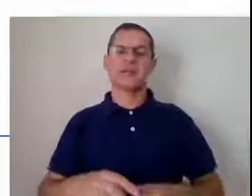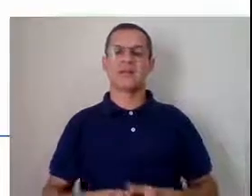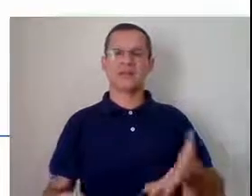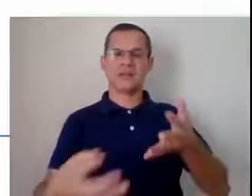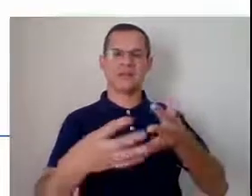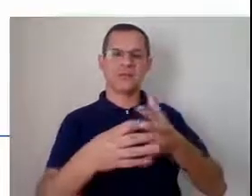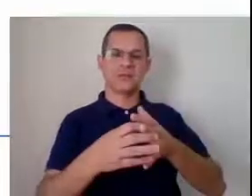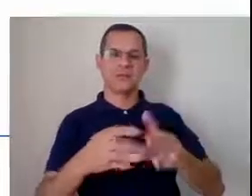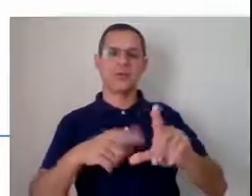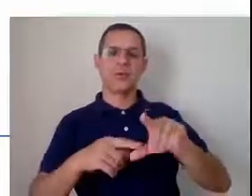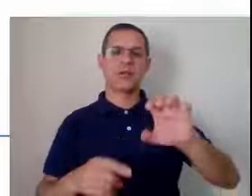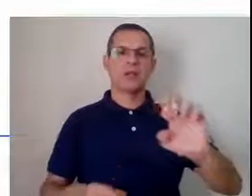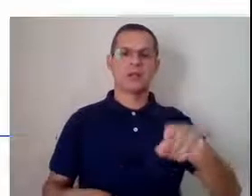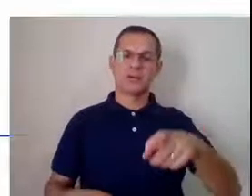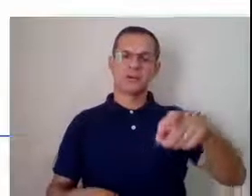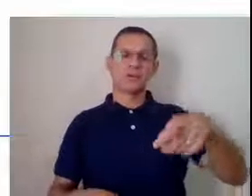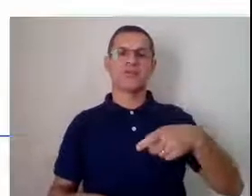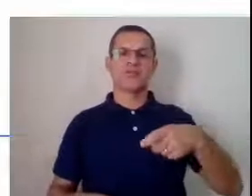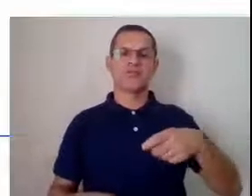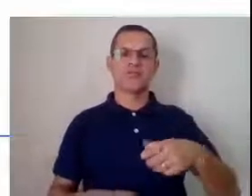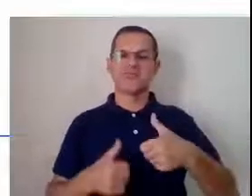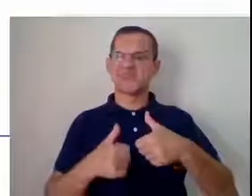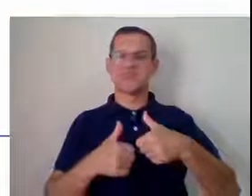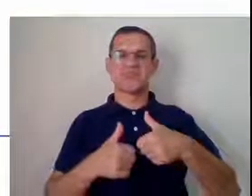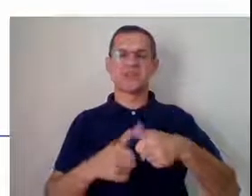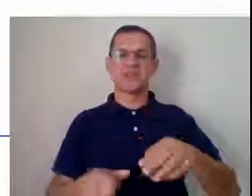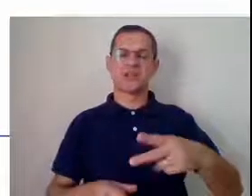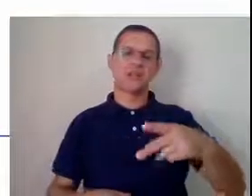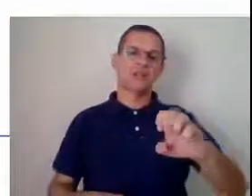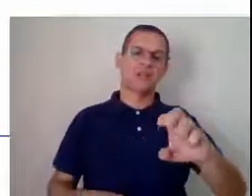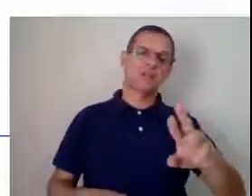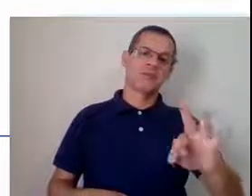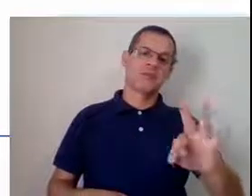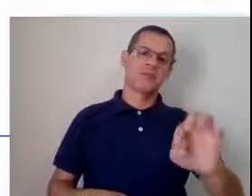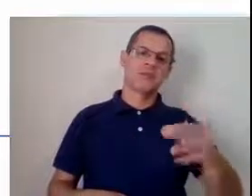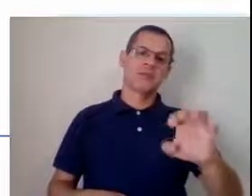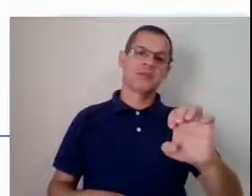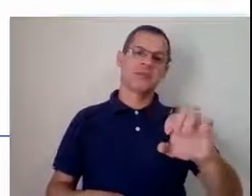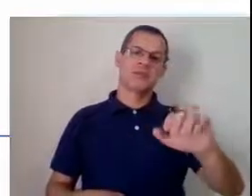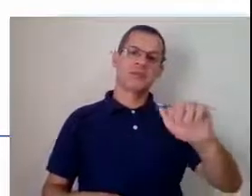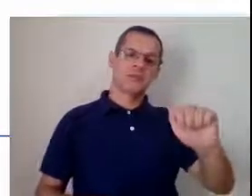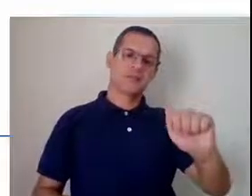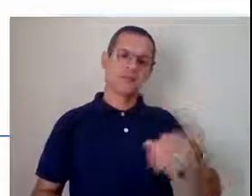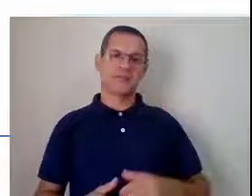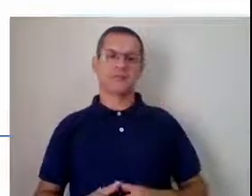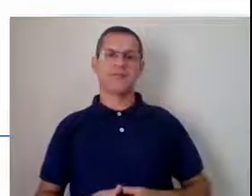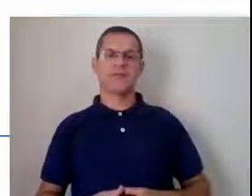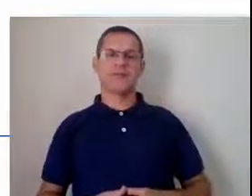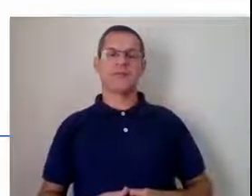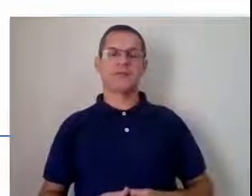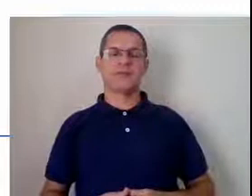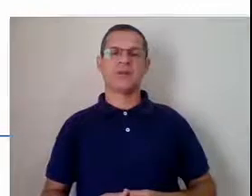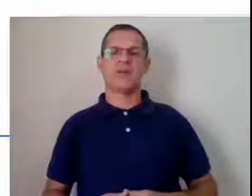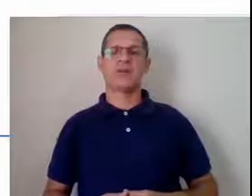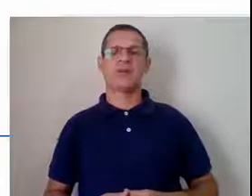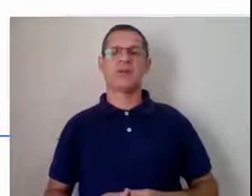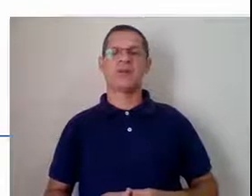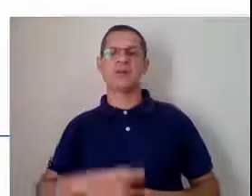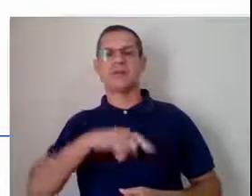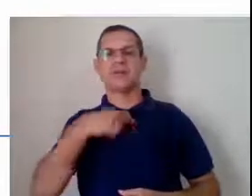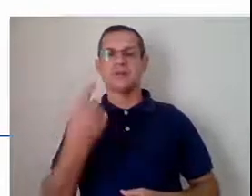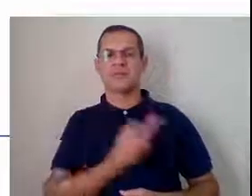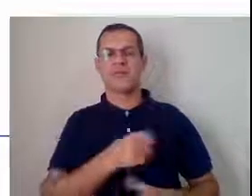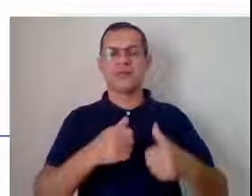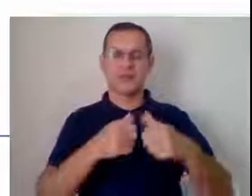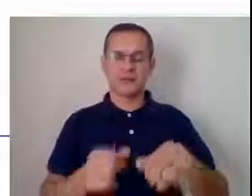símbolo, tá? Quando x não pertence a A, x não pertence a A, nós